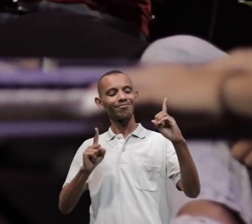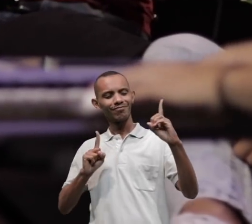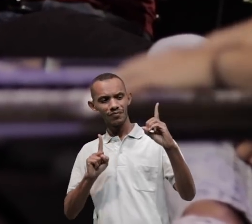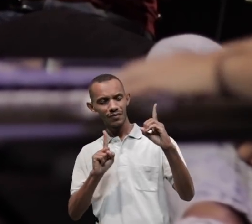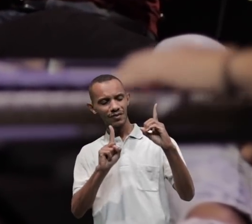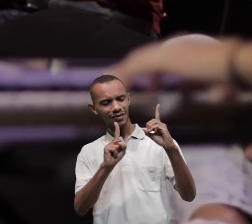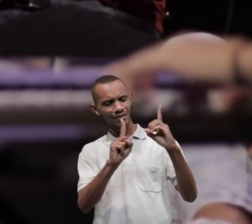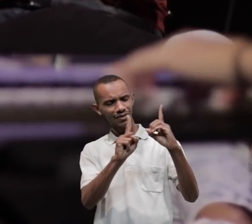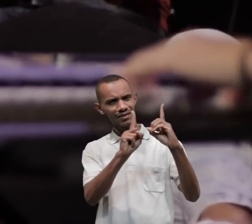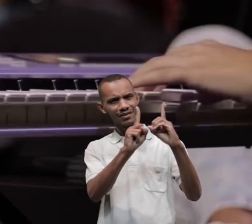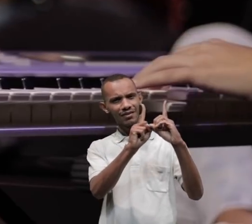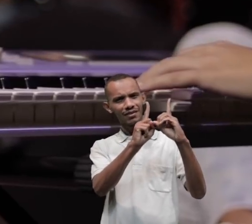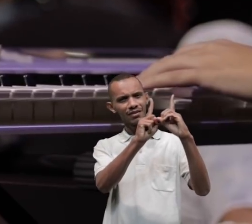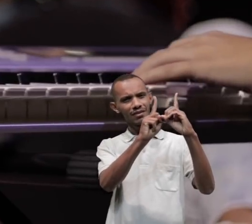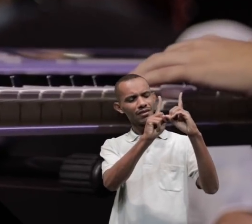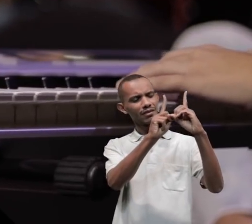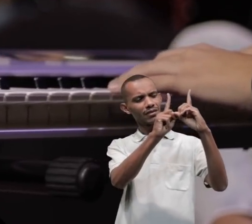Perto quero estar.